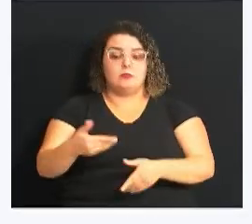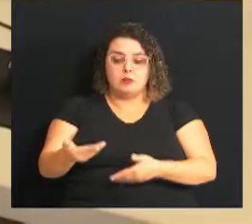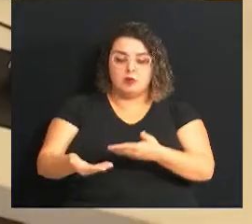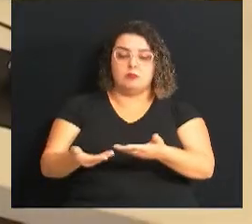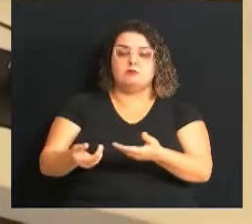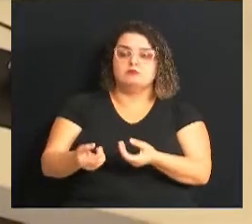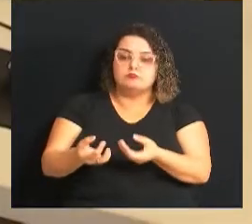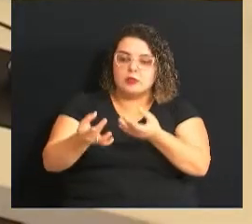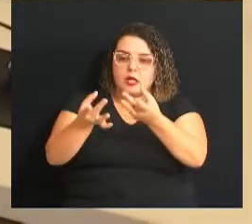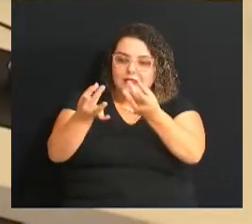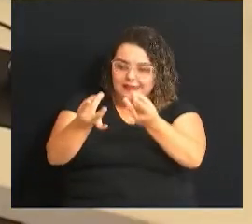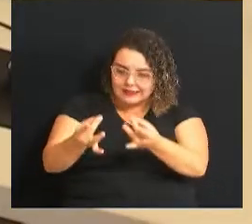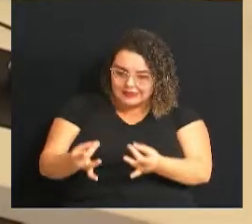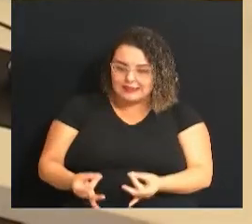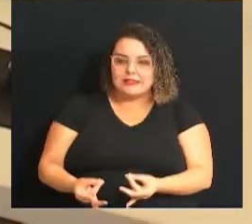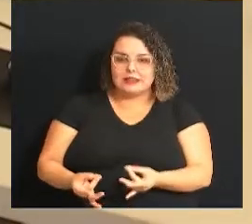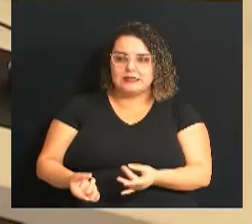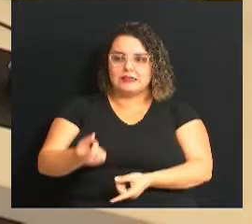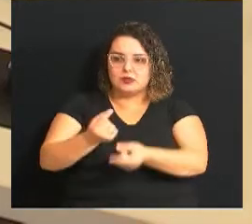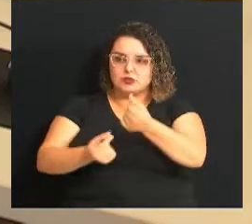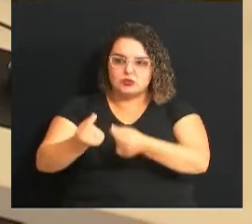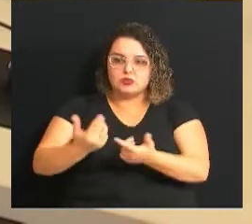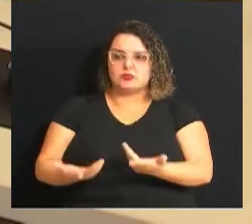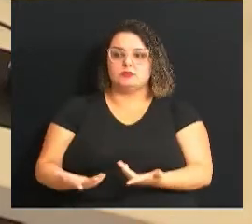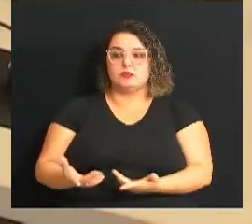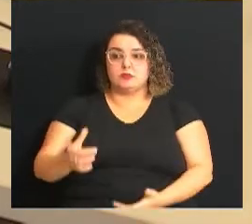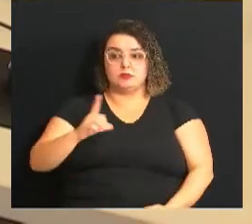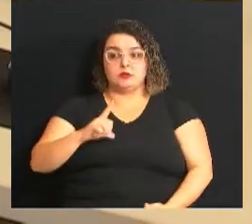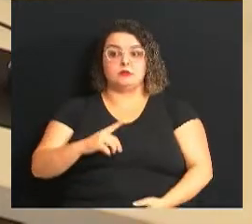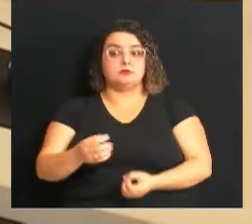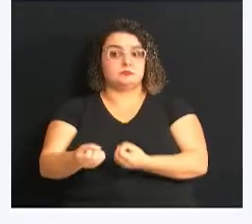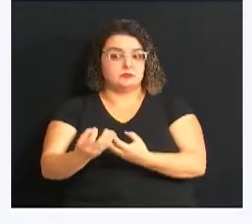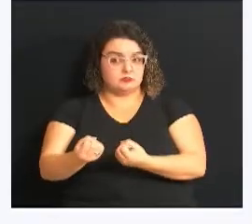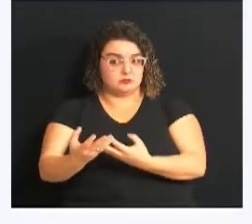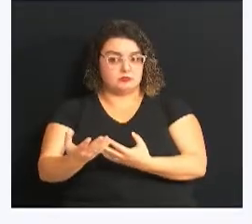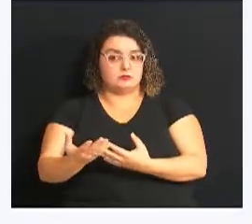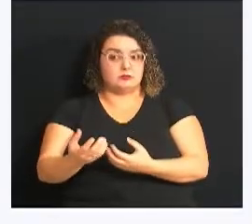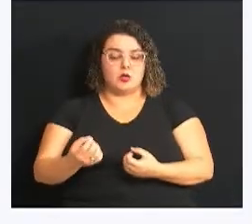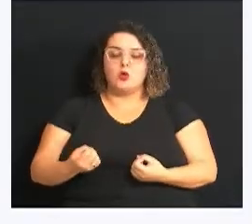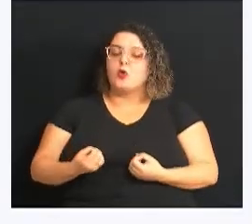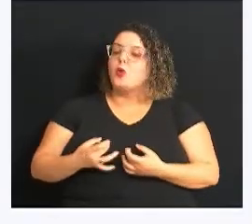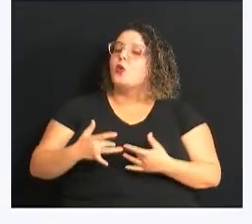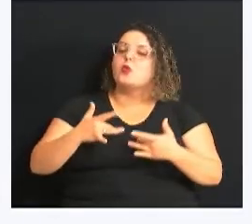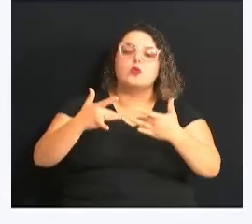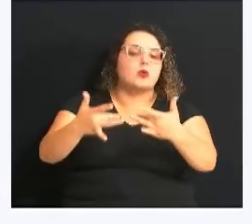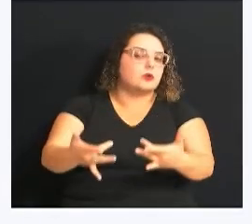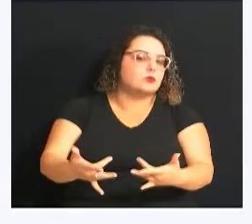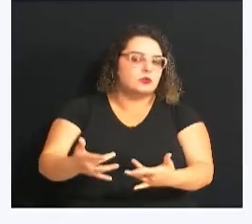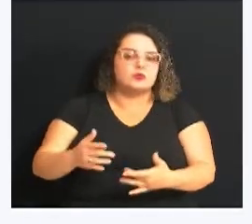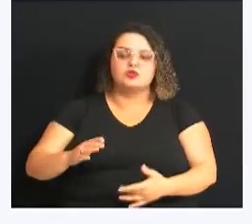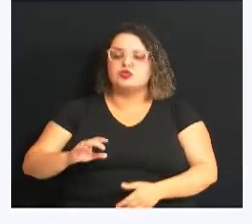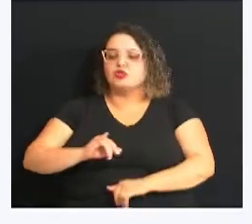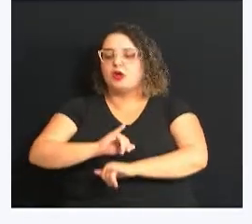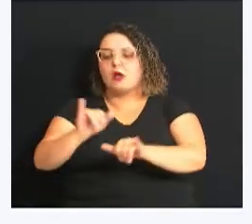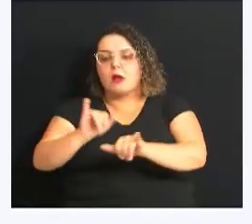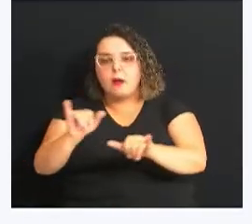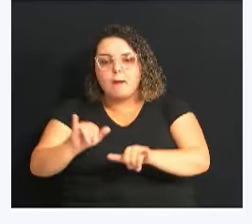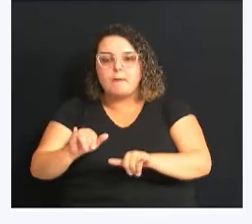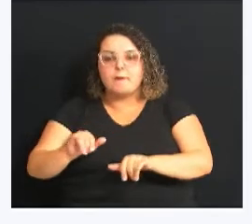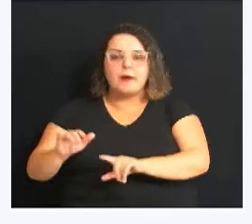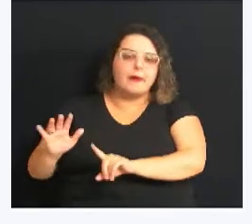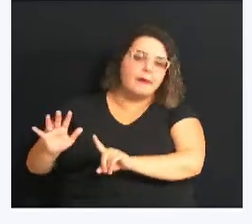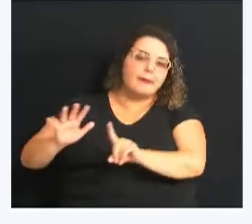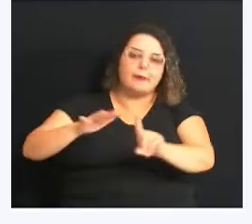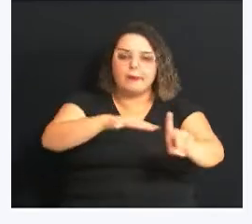contas. Lá vão estar os dados dos doadores de campanhas, relatórios financeiros, relatórios